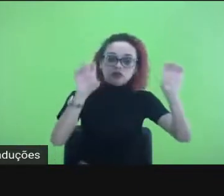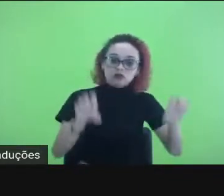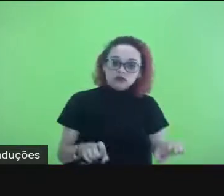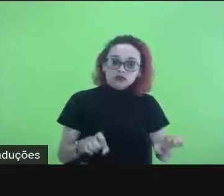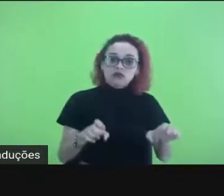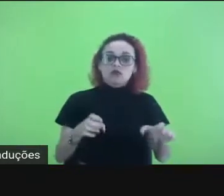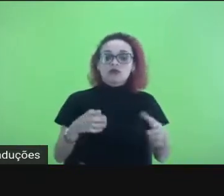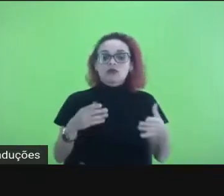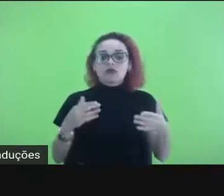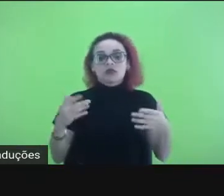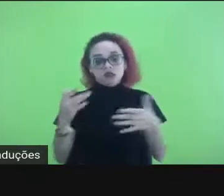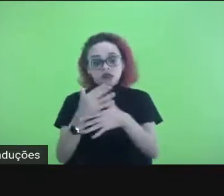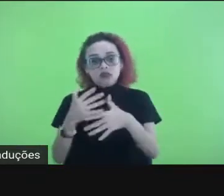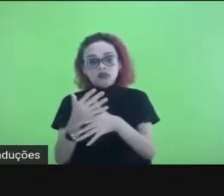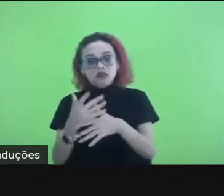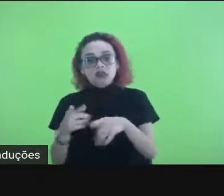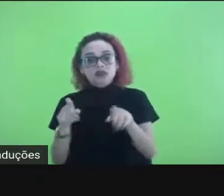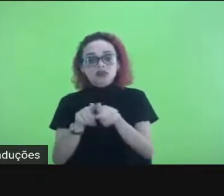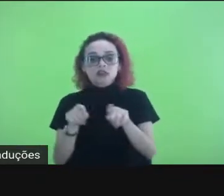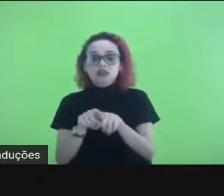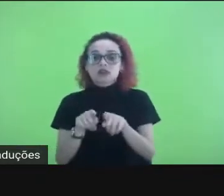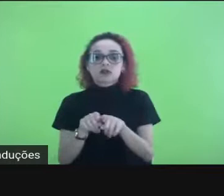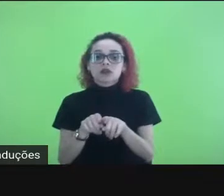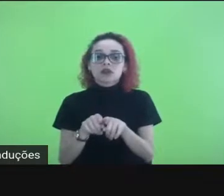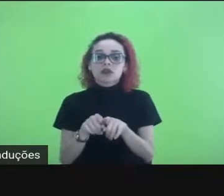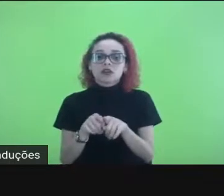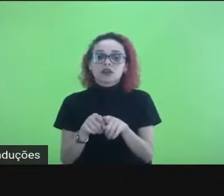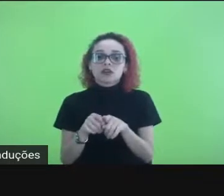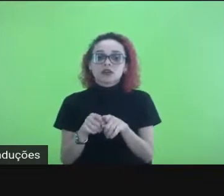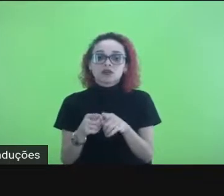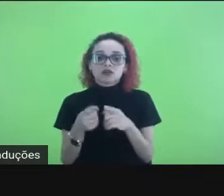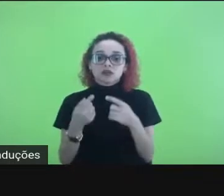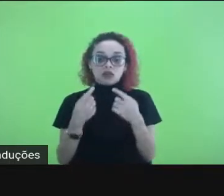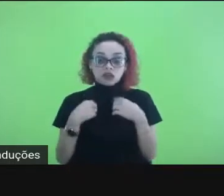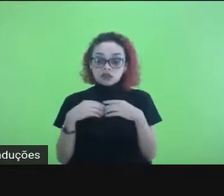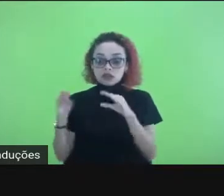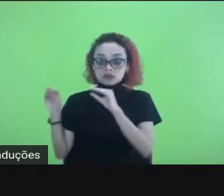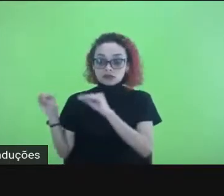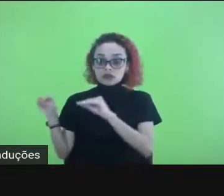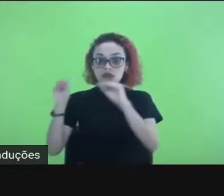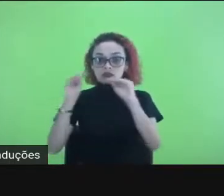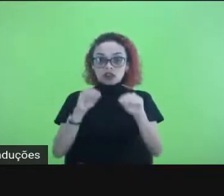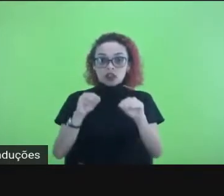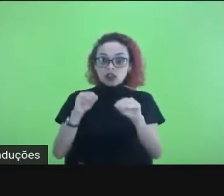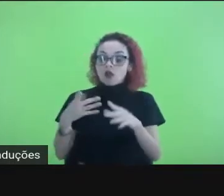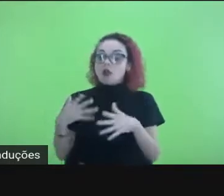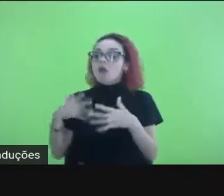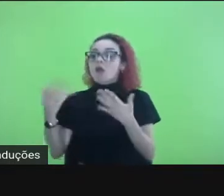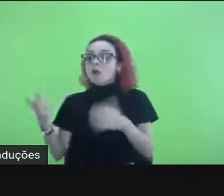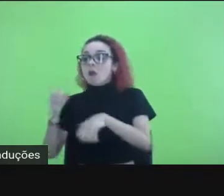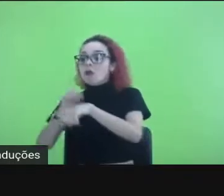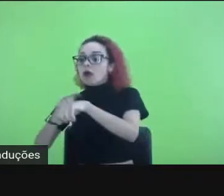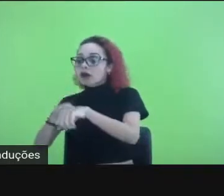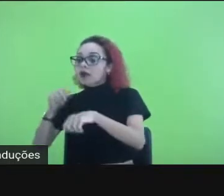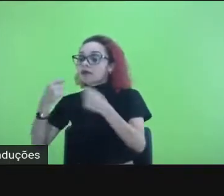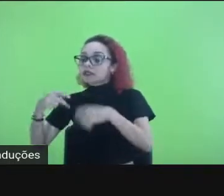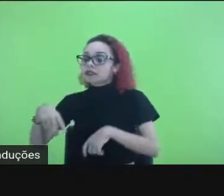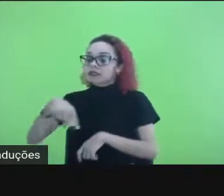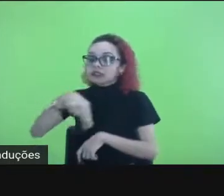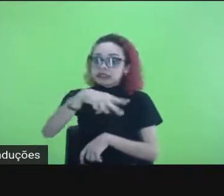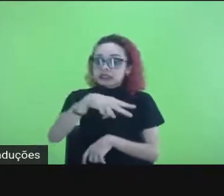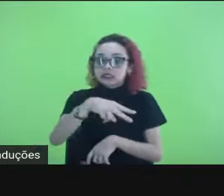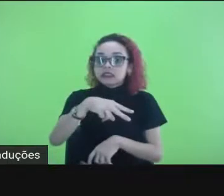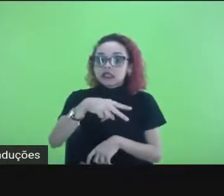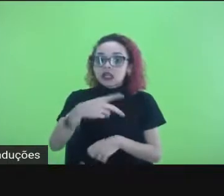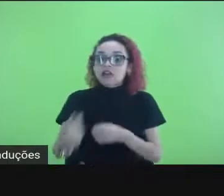mobilidade urbana sobre o nosso se deslocar, né? Sobre os horários que a gente tem que chegar, sobre os horários que a gente consegue